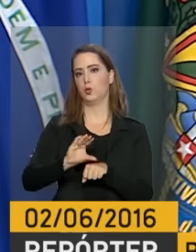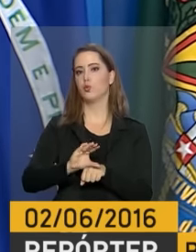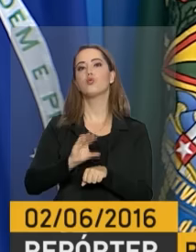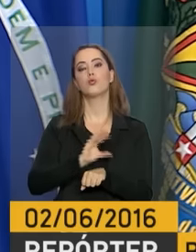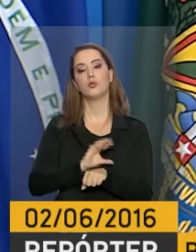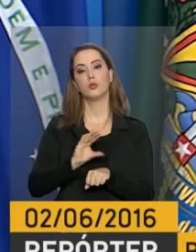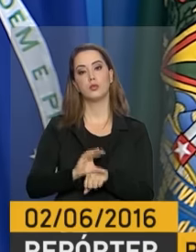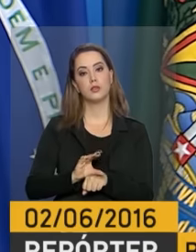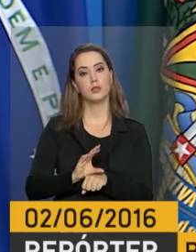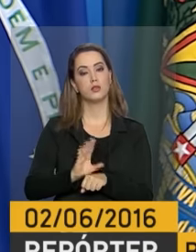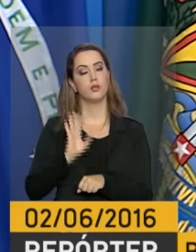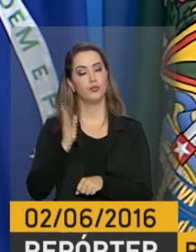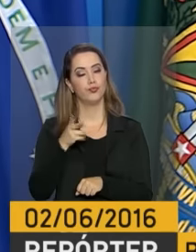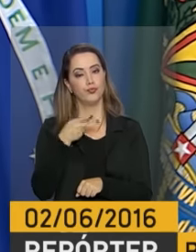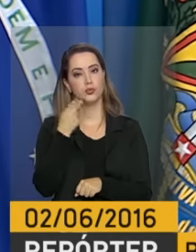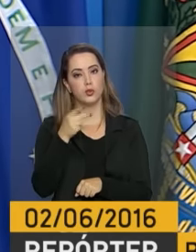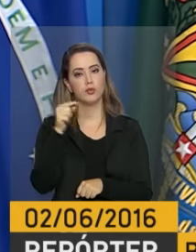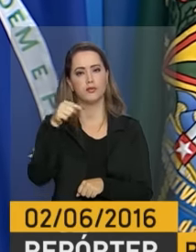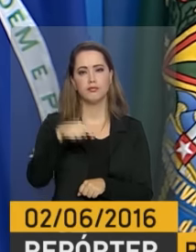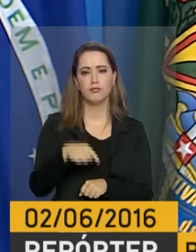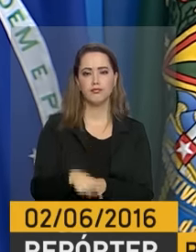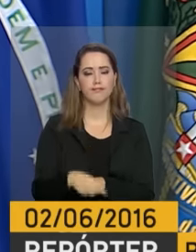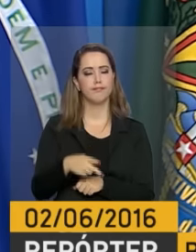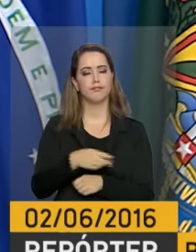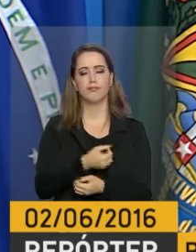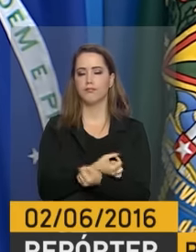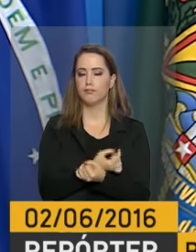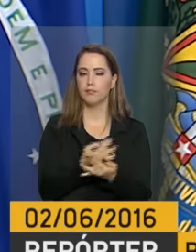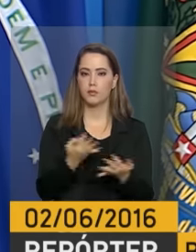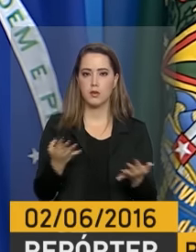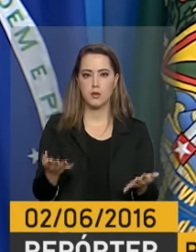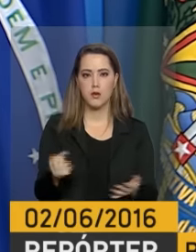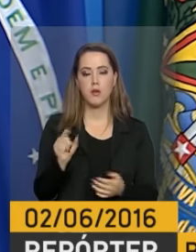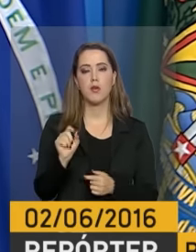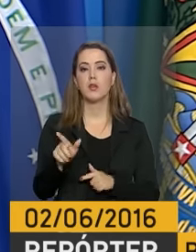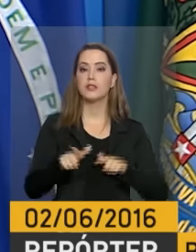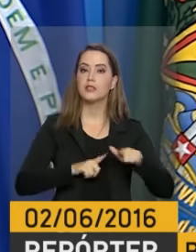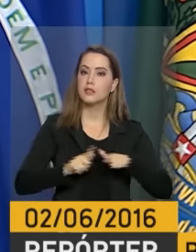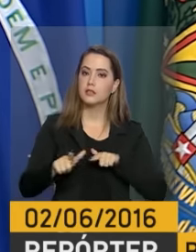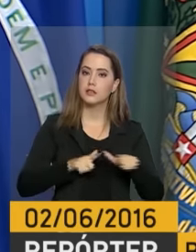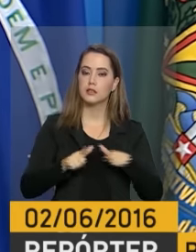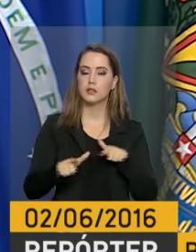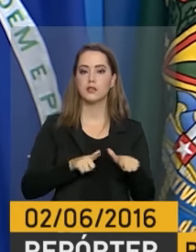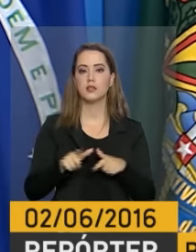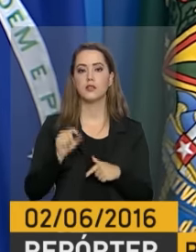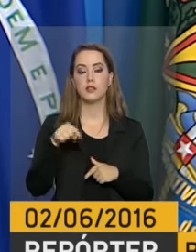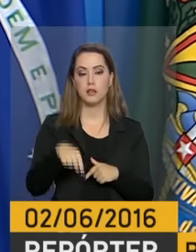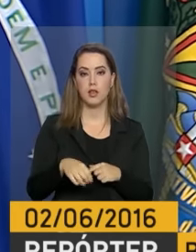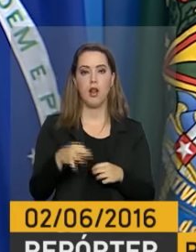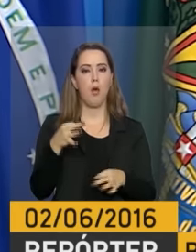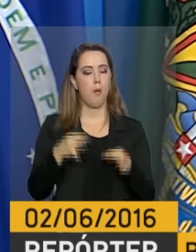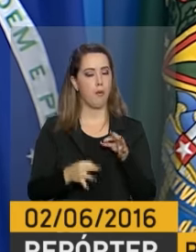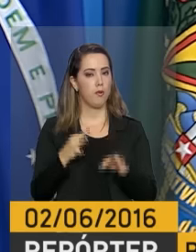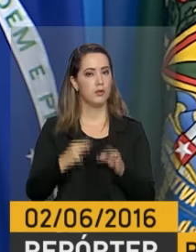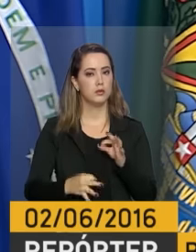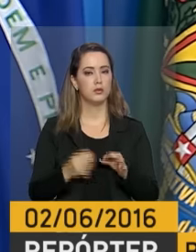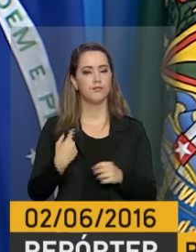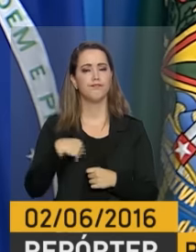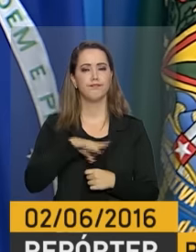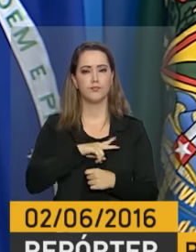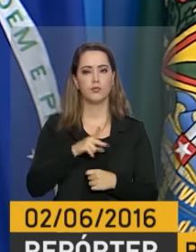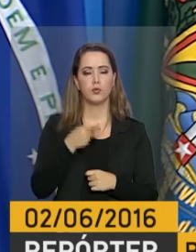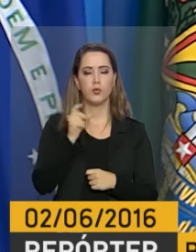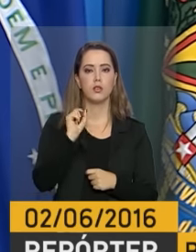Judiciário, membros do Legislativo, ministros que trabalham nessa área jurídica. Eu digo isso porque, se nós não